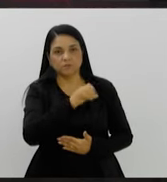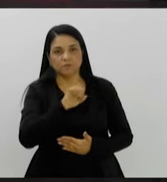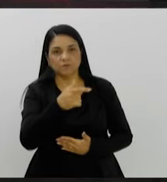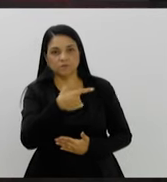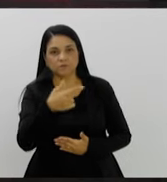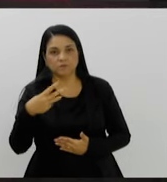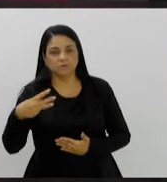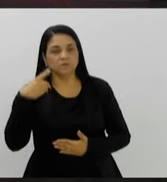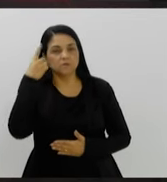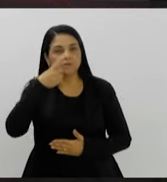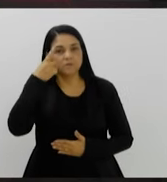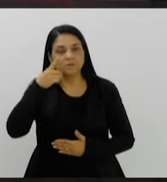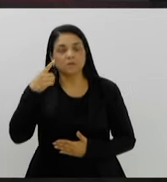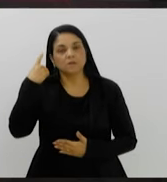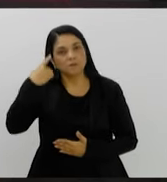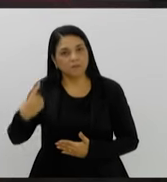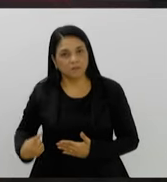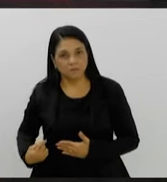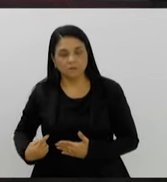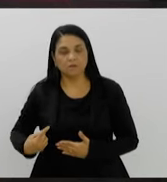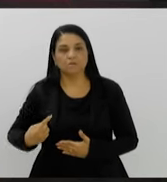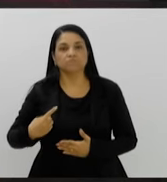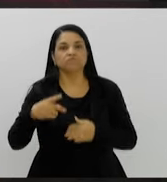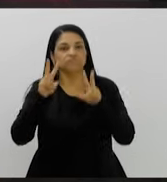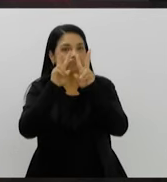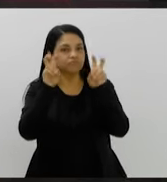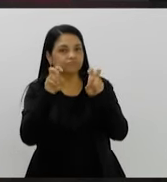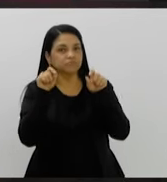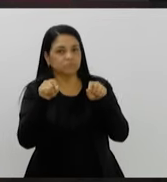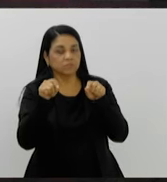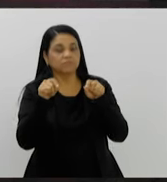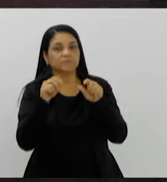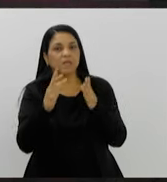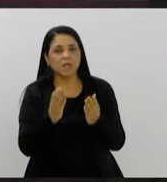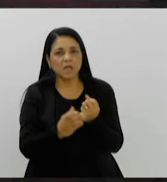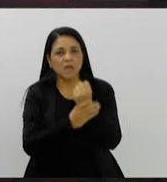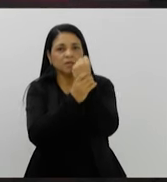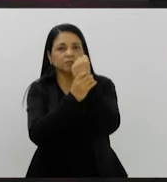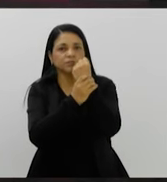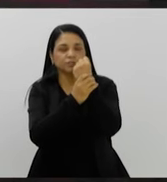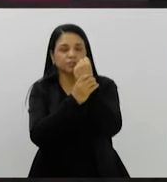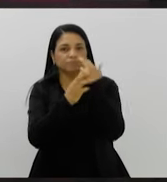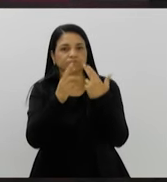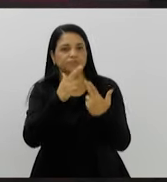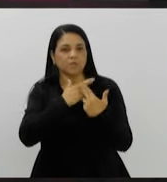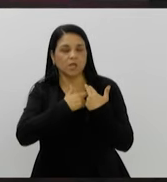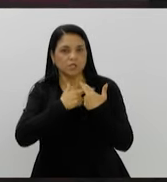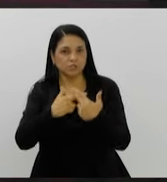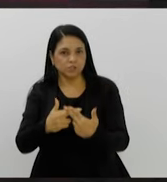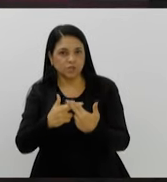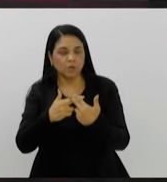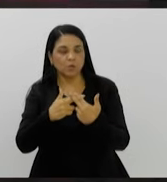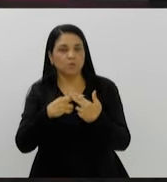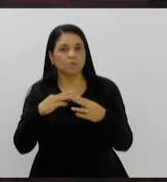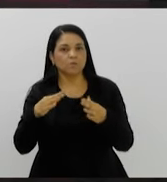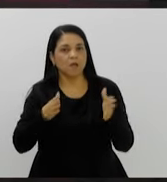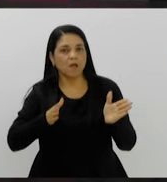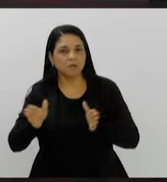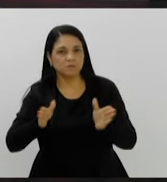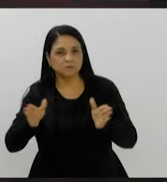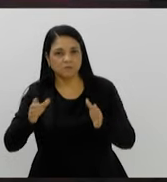de autoria deputada Dani balb que dispõe sobre a garantia aos religiosos de Todas As Confissões de acesso aos